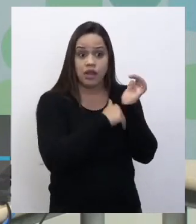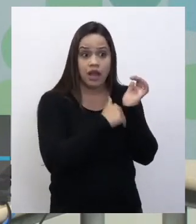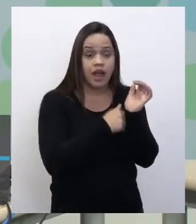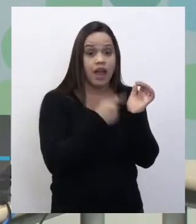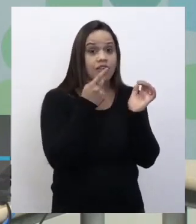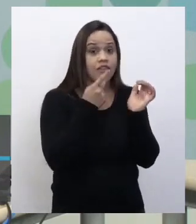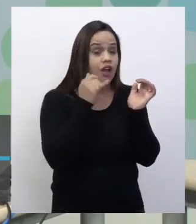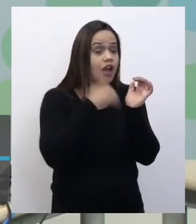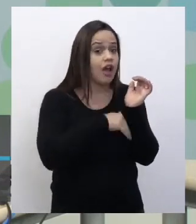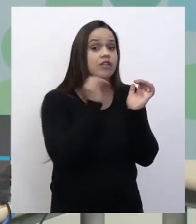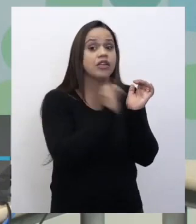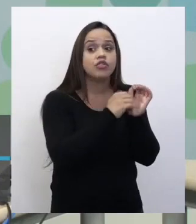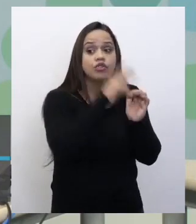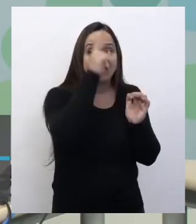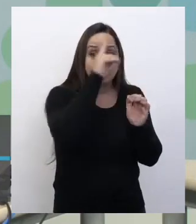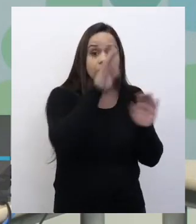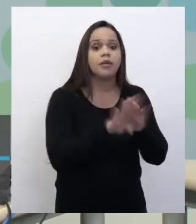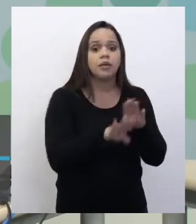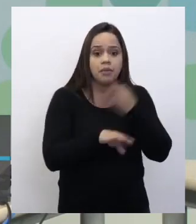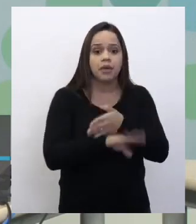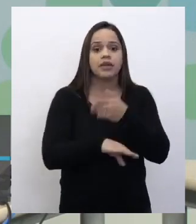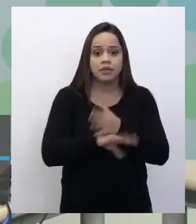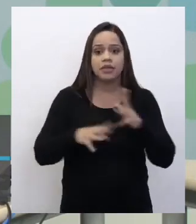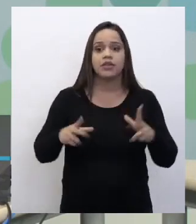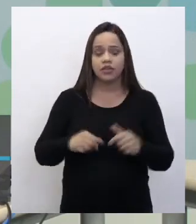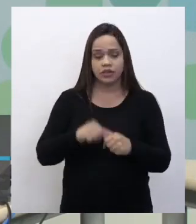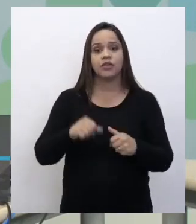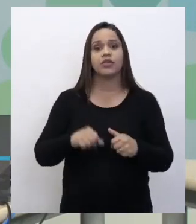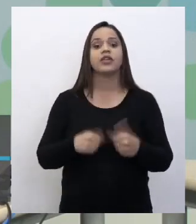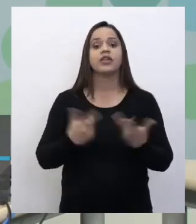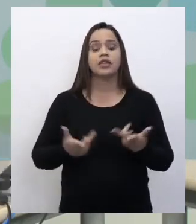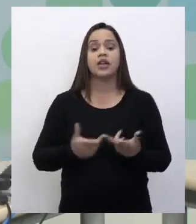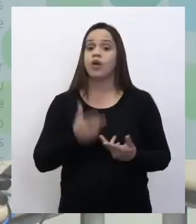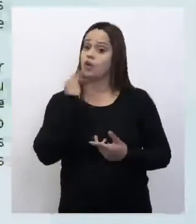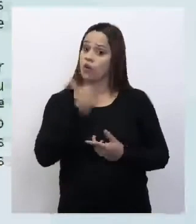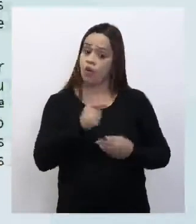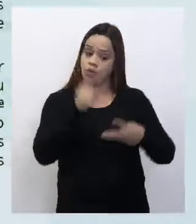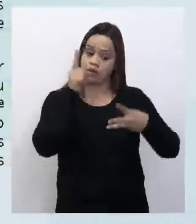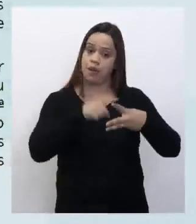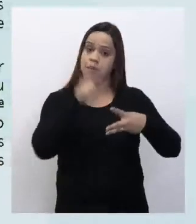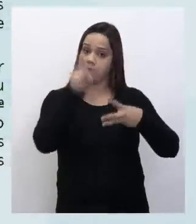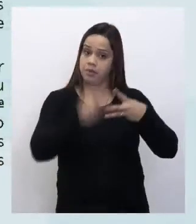a história e ela participava da história também. Conta na primeira pessoa a